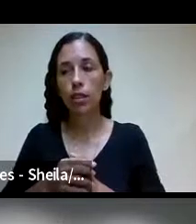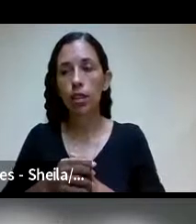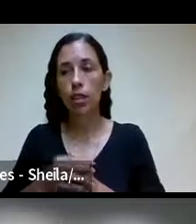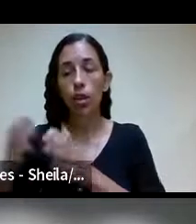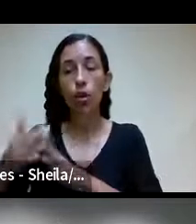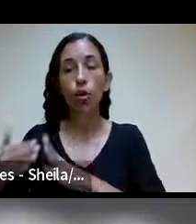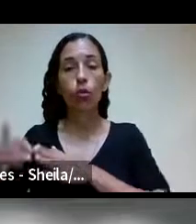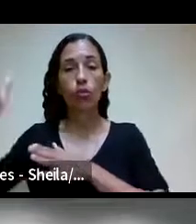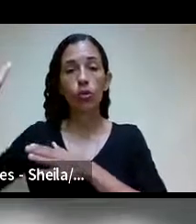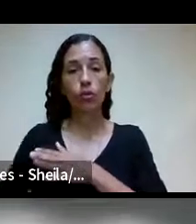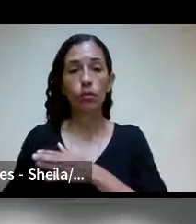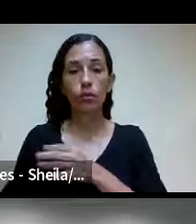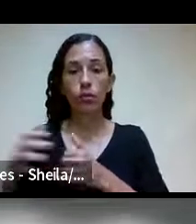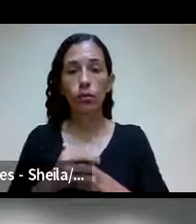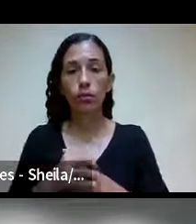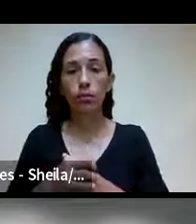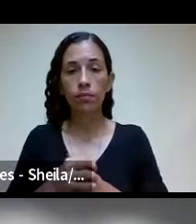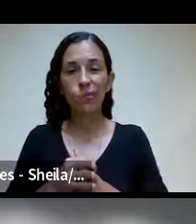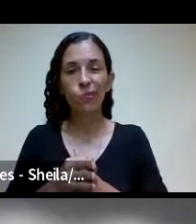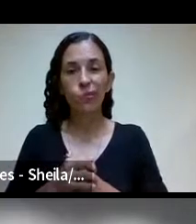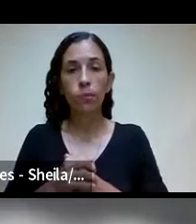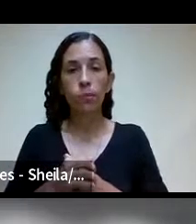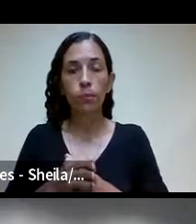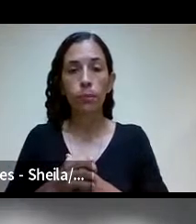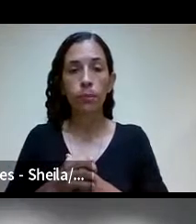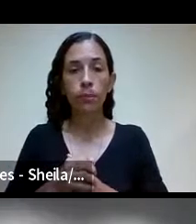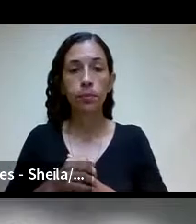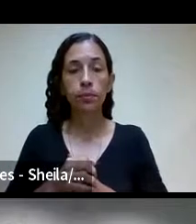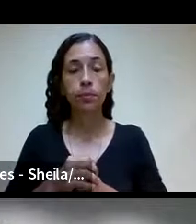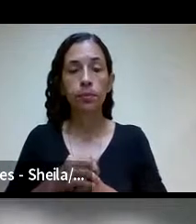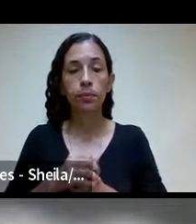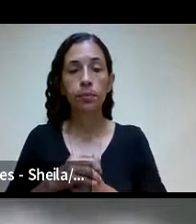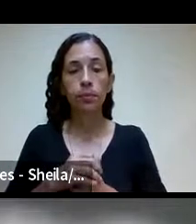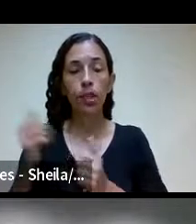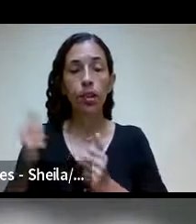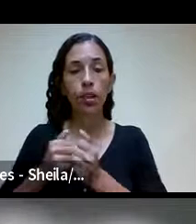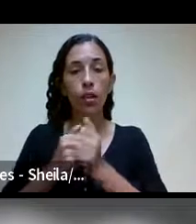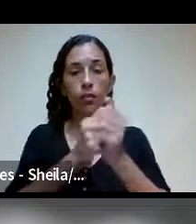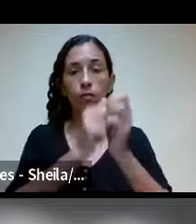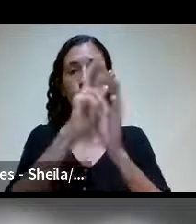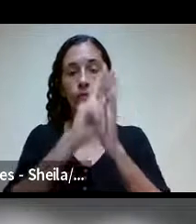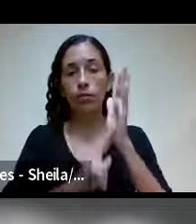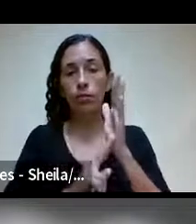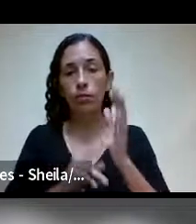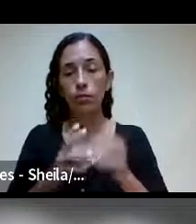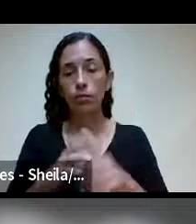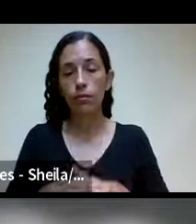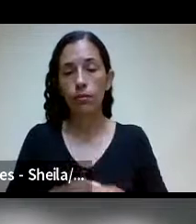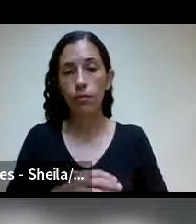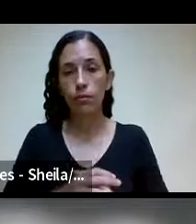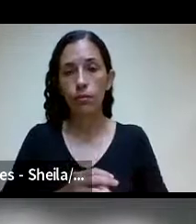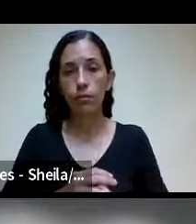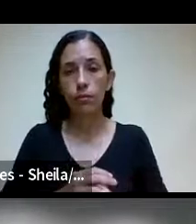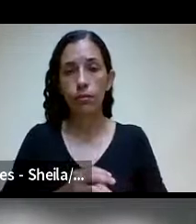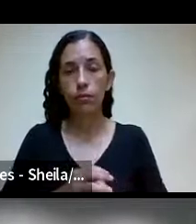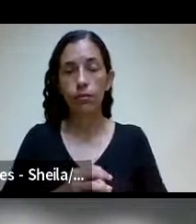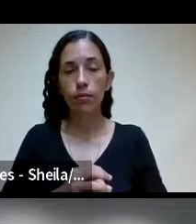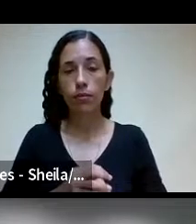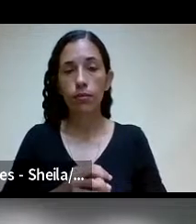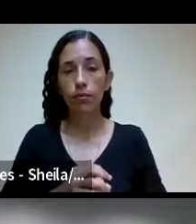Embargador presidente. Estou ouvindo. Doutor Geraldo, como vota? Acompanho o voto também do relator, senhor presidente. Doutora